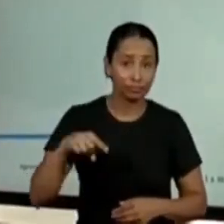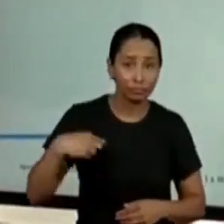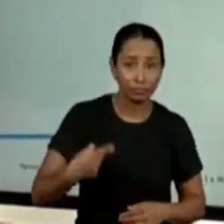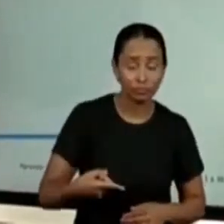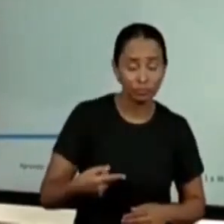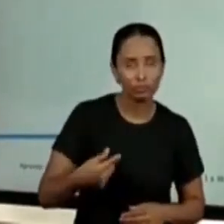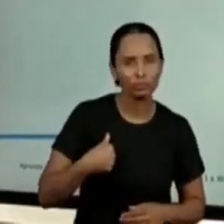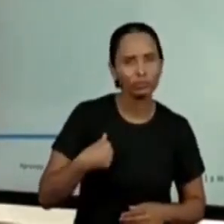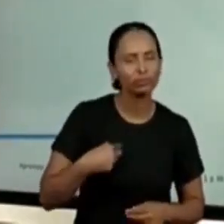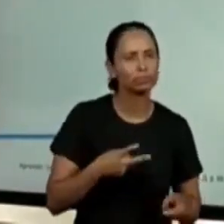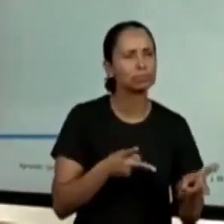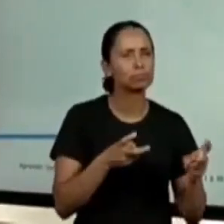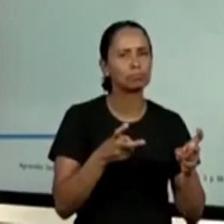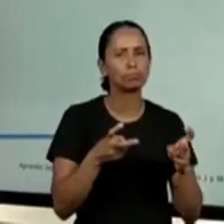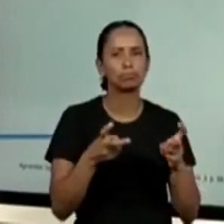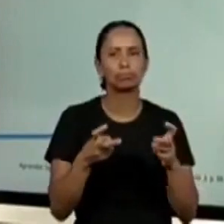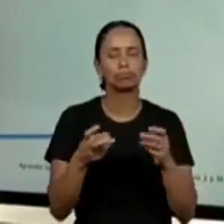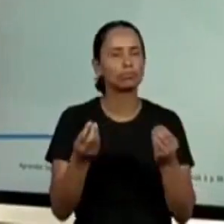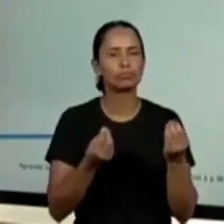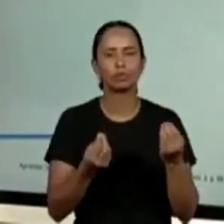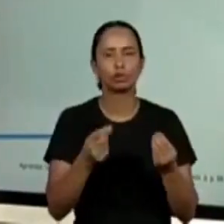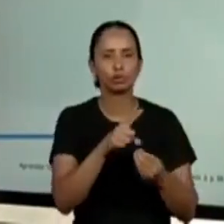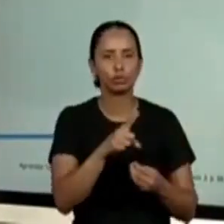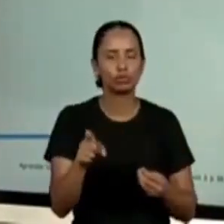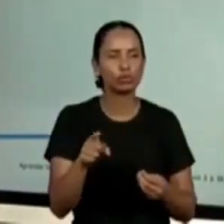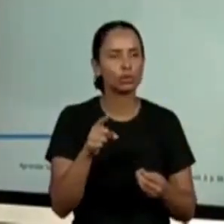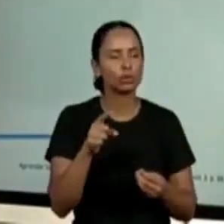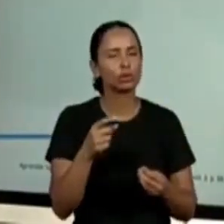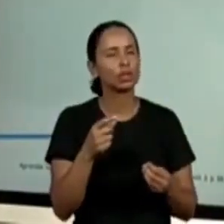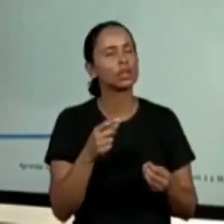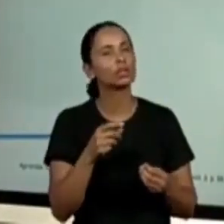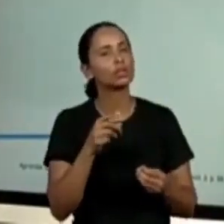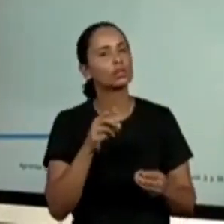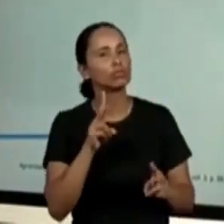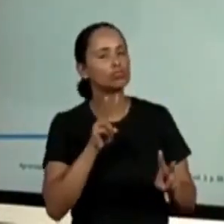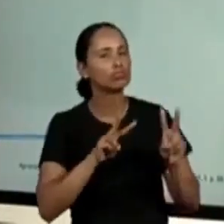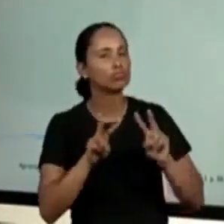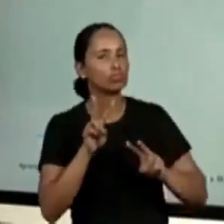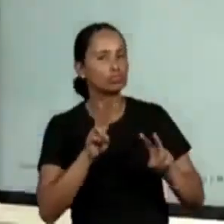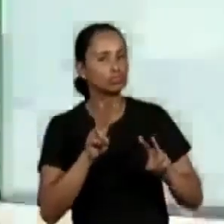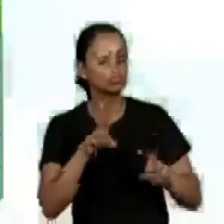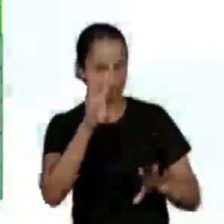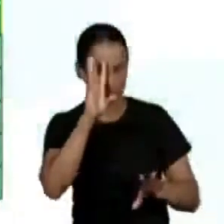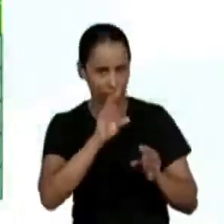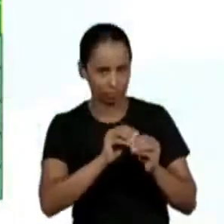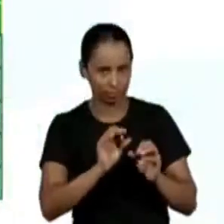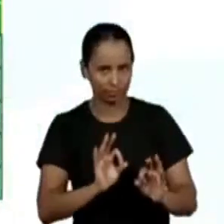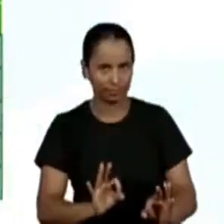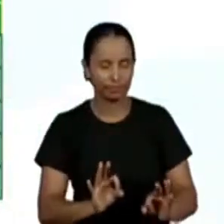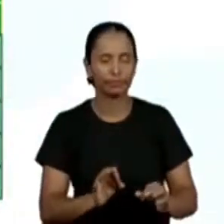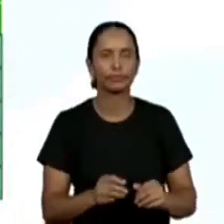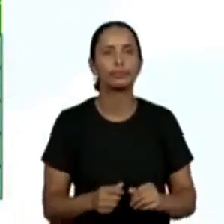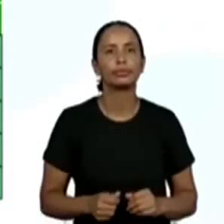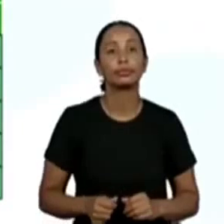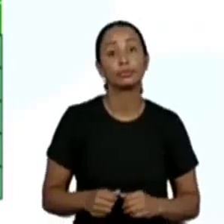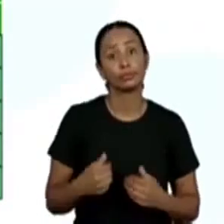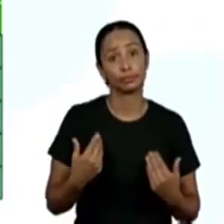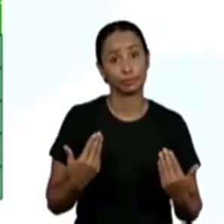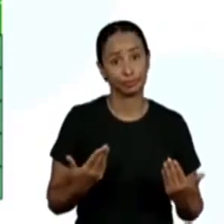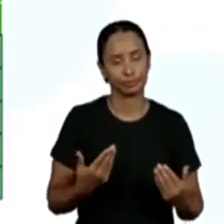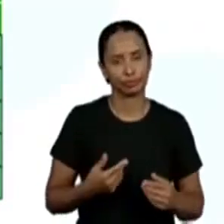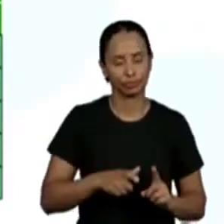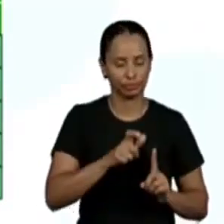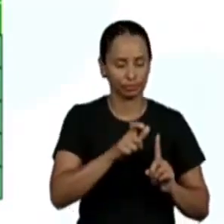eu vou observar como ele apresenta para vocês, vocês vão entender o porquê, beleza? Então, na telinha, vamos lá. Então eu tenho o número da